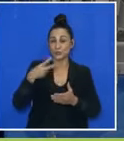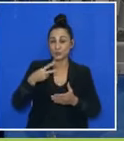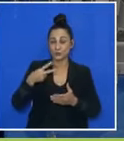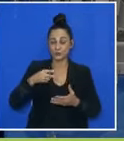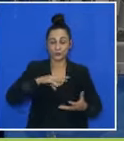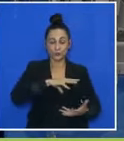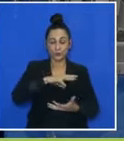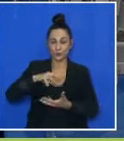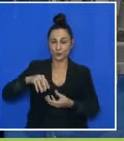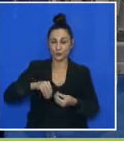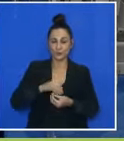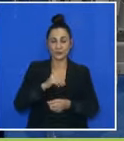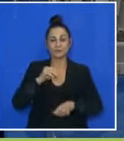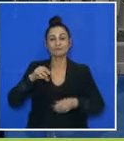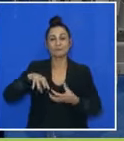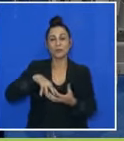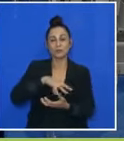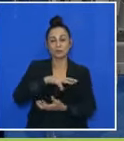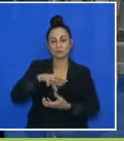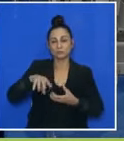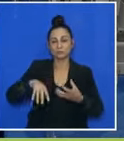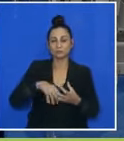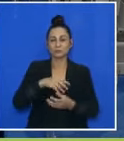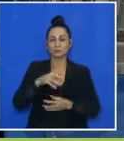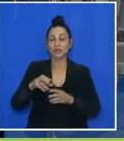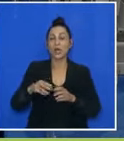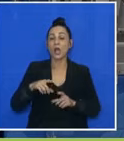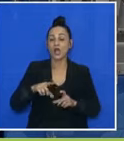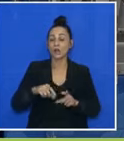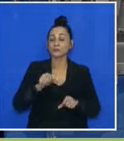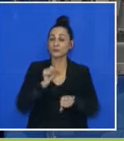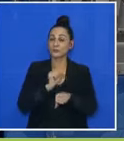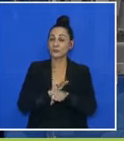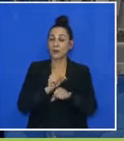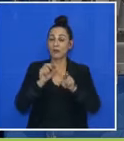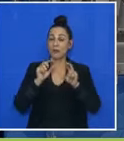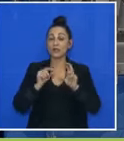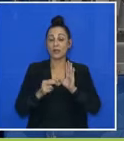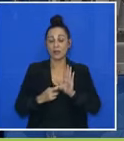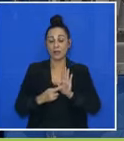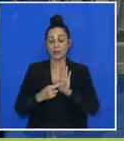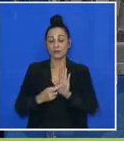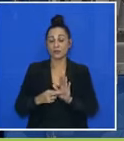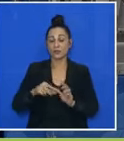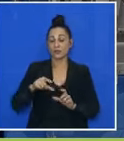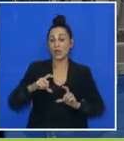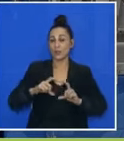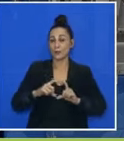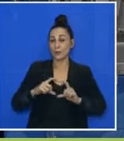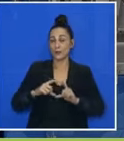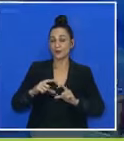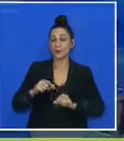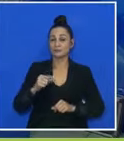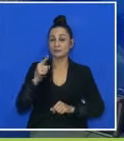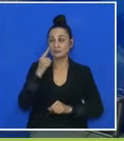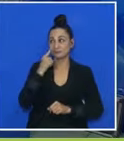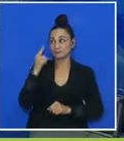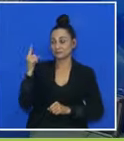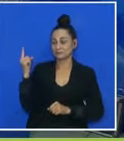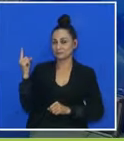globo. E estamos aguardando então a bola referente à sua coluna 7 do Super 7. E já temos.